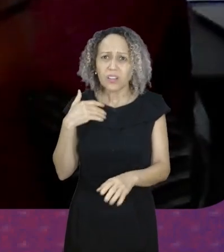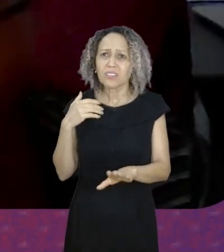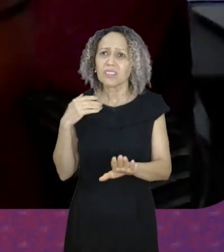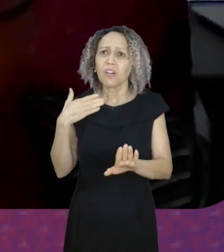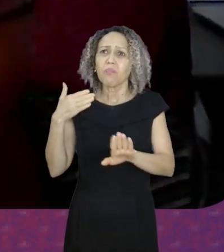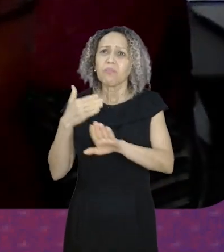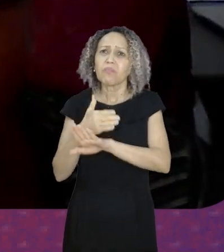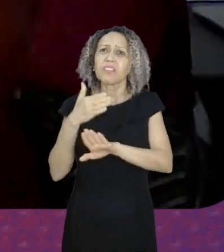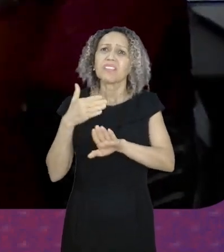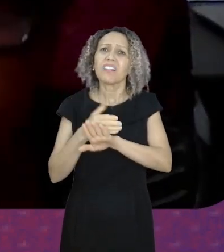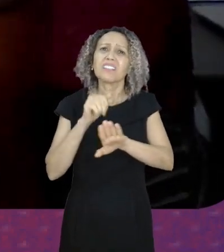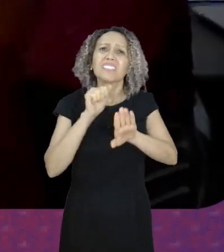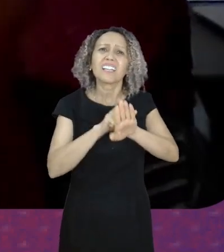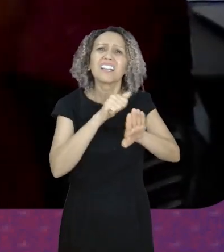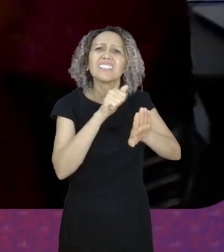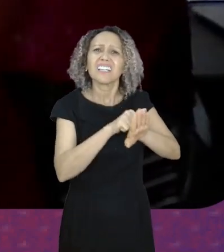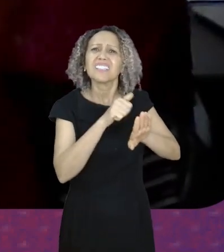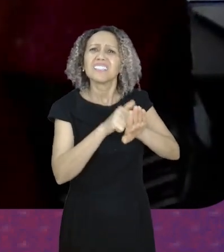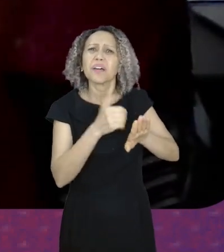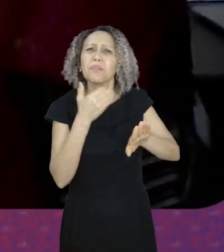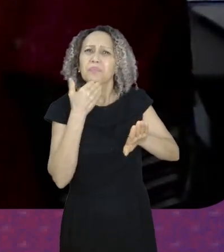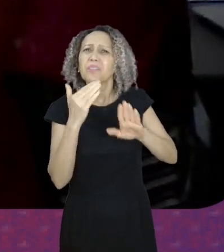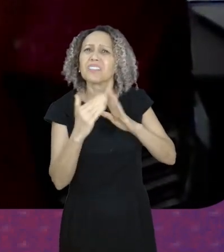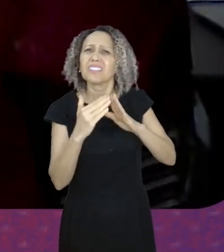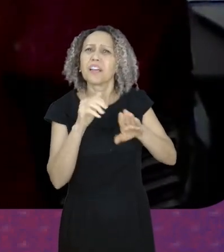sacanagem, é por fome.